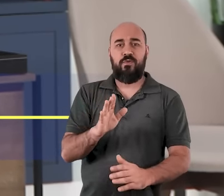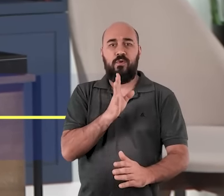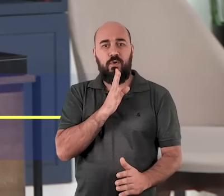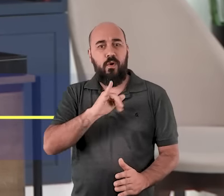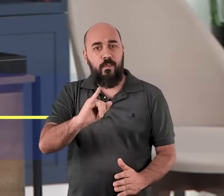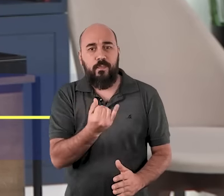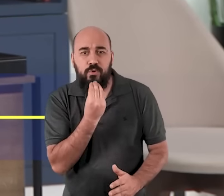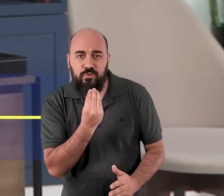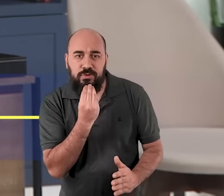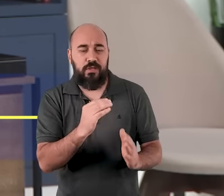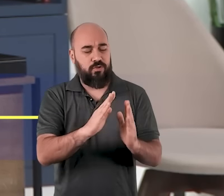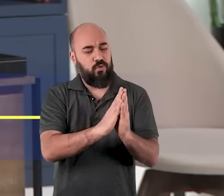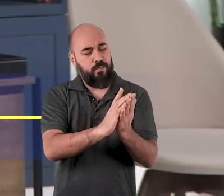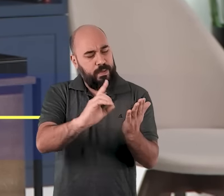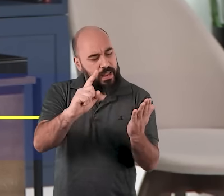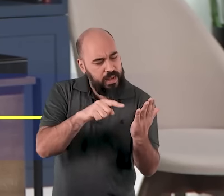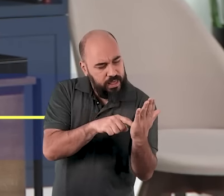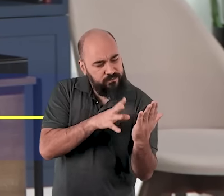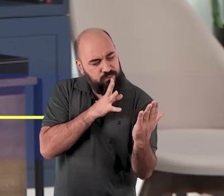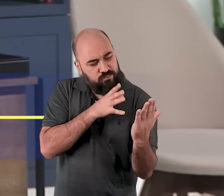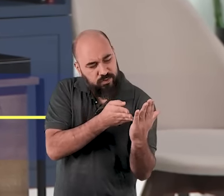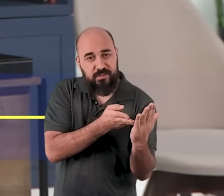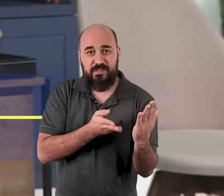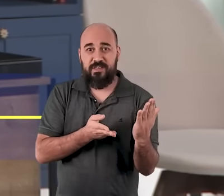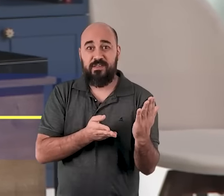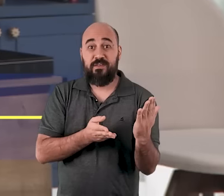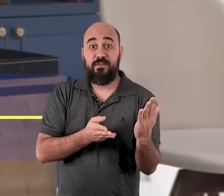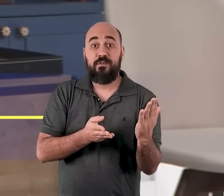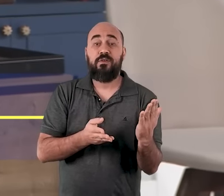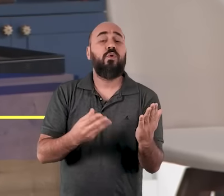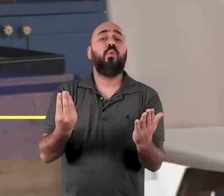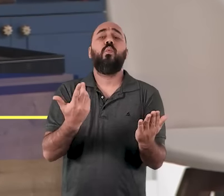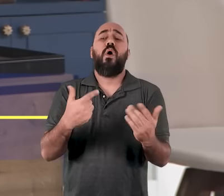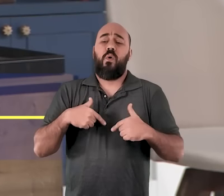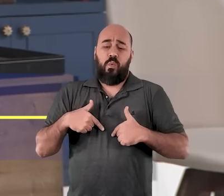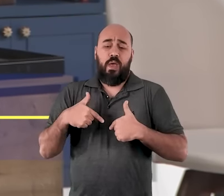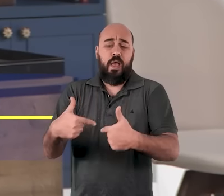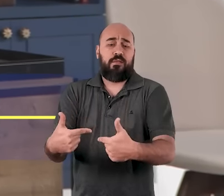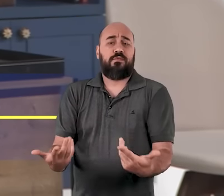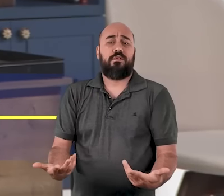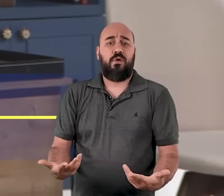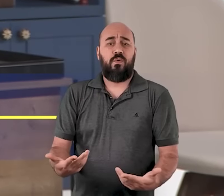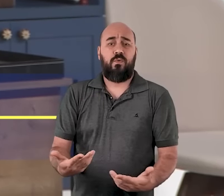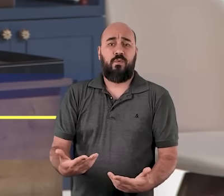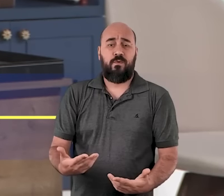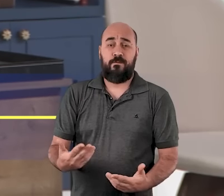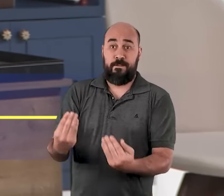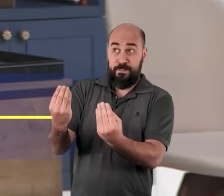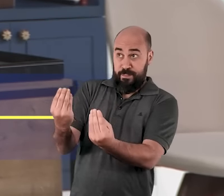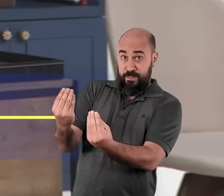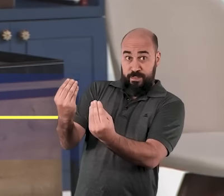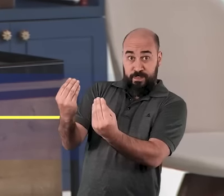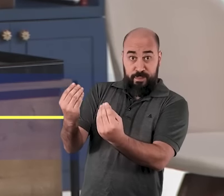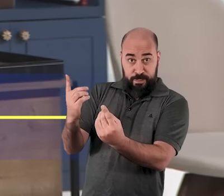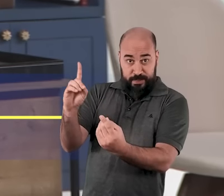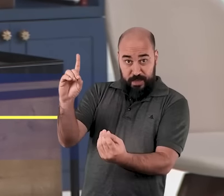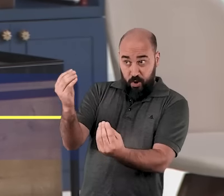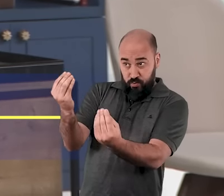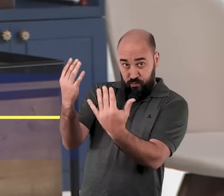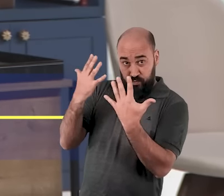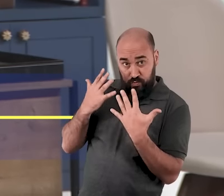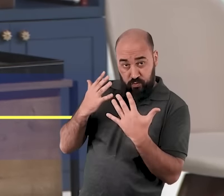E qual tem sido a nossa reação diante daquilo que Deus tem nos